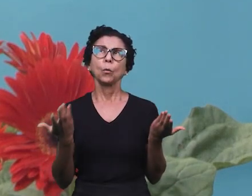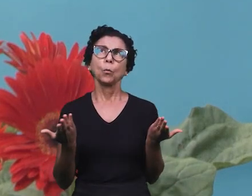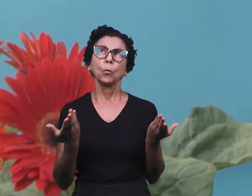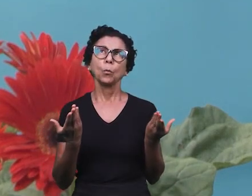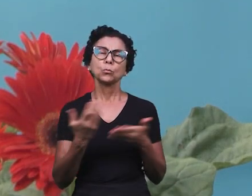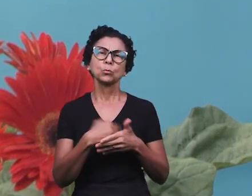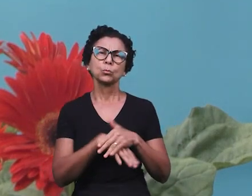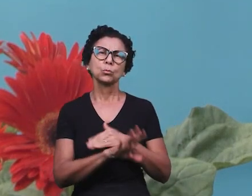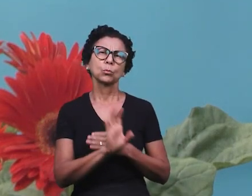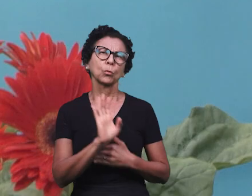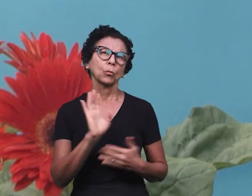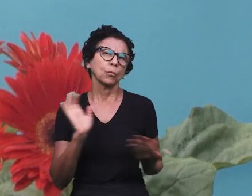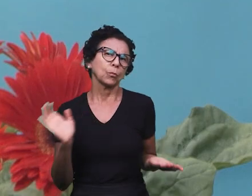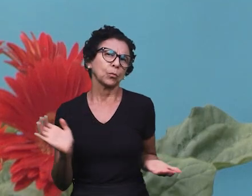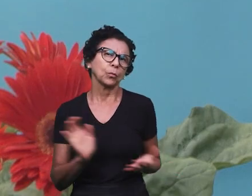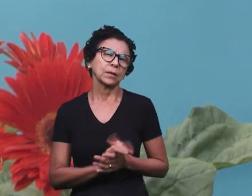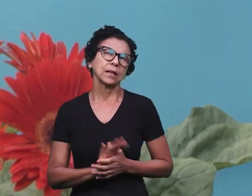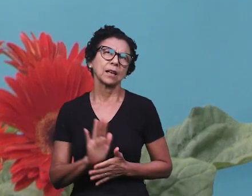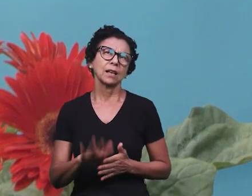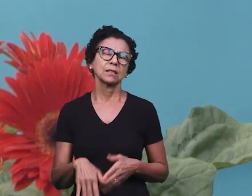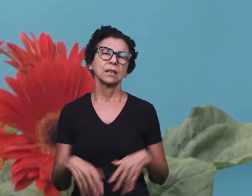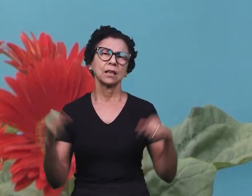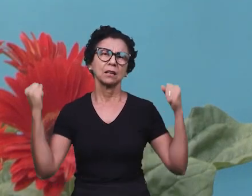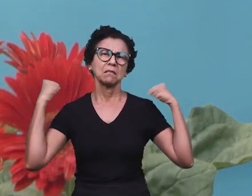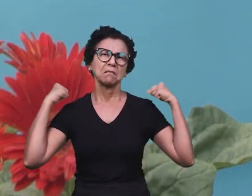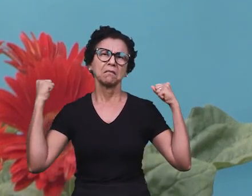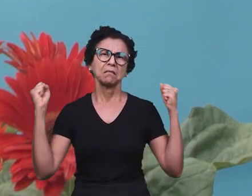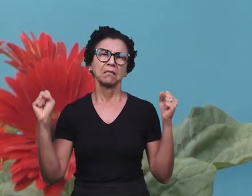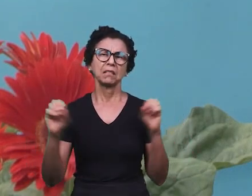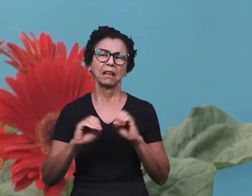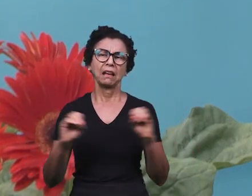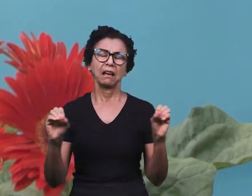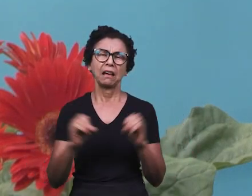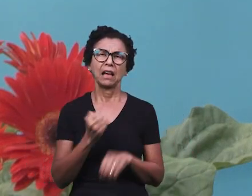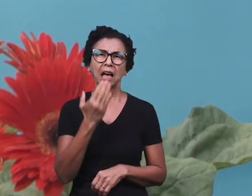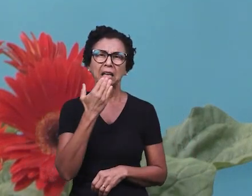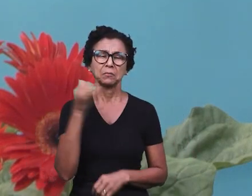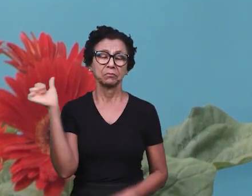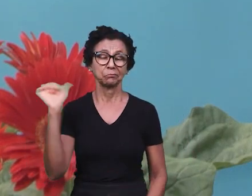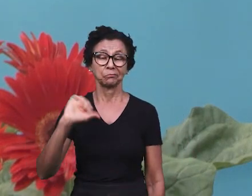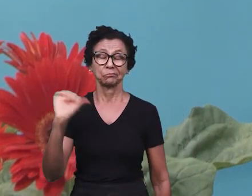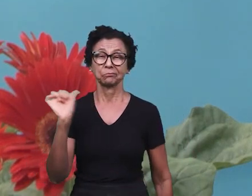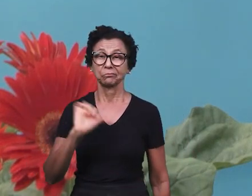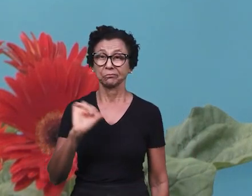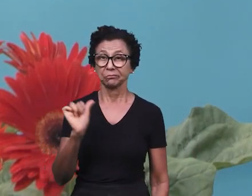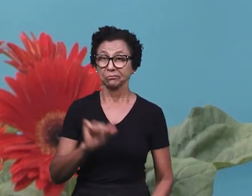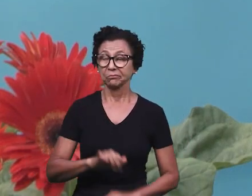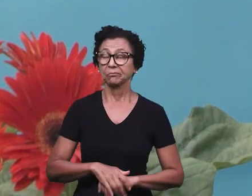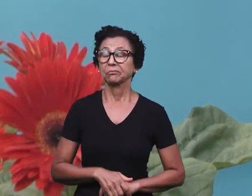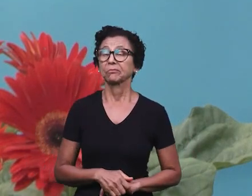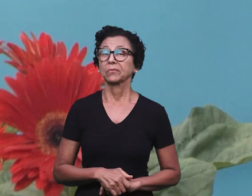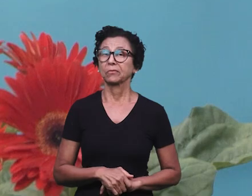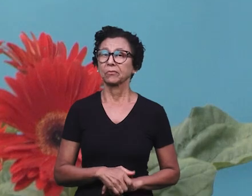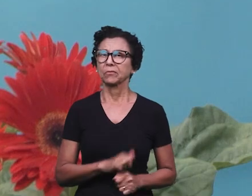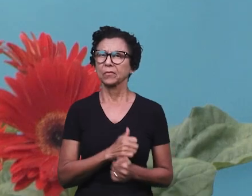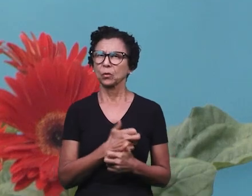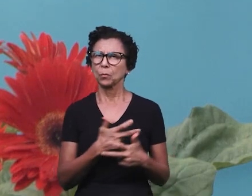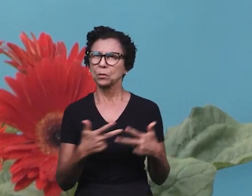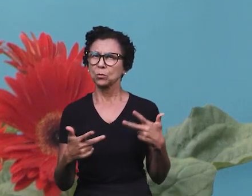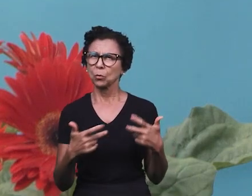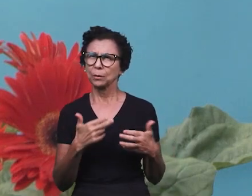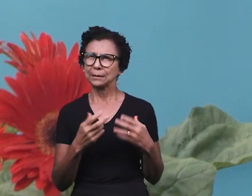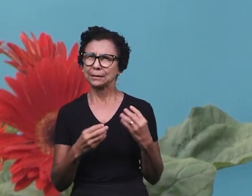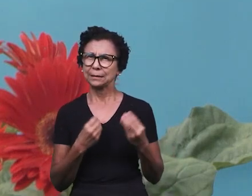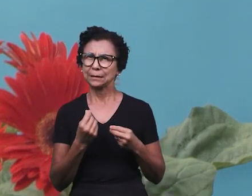paciente. Sedentarismo, má alimentação, enfim, né? Alguns critérios, algumas situações